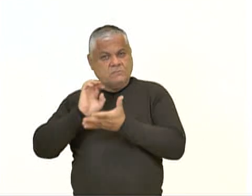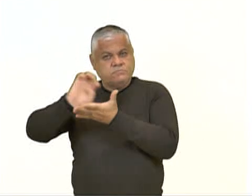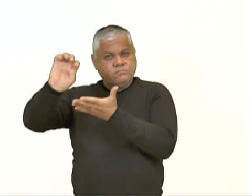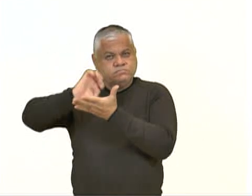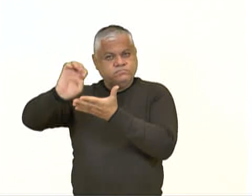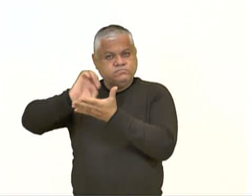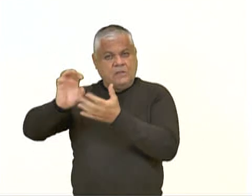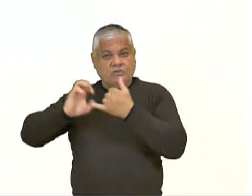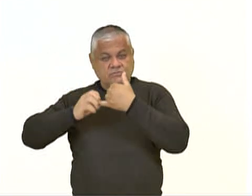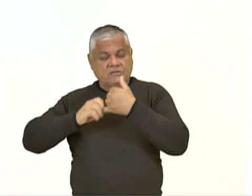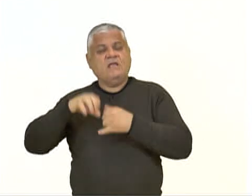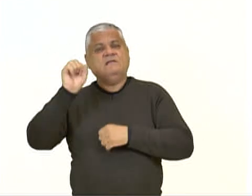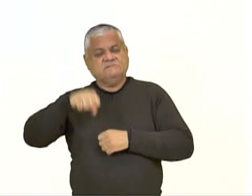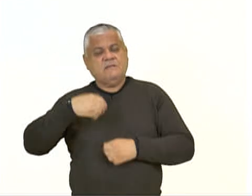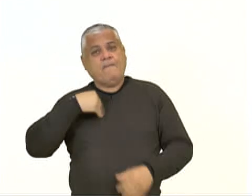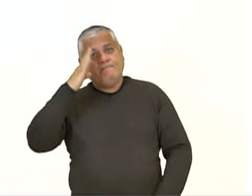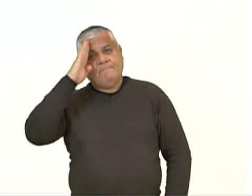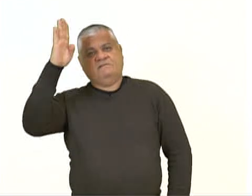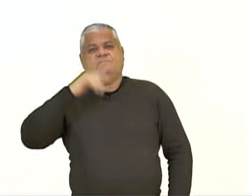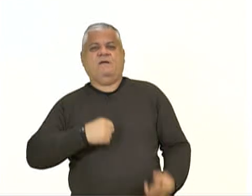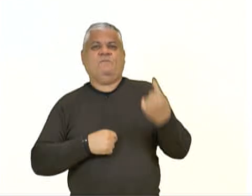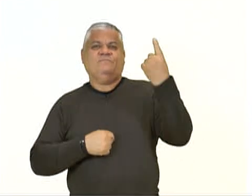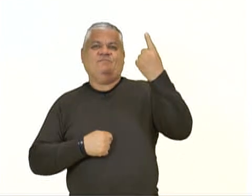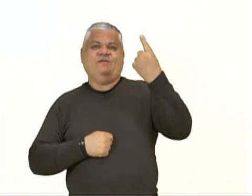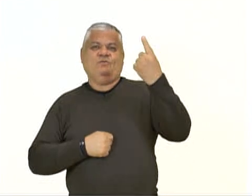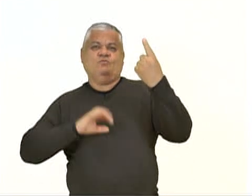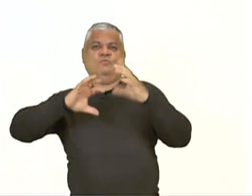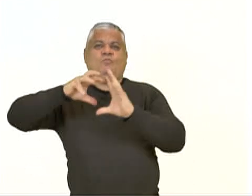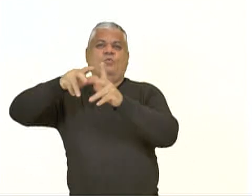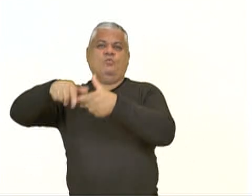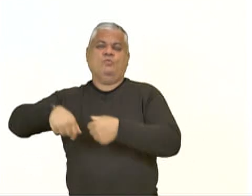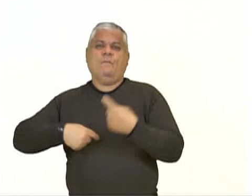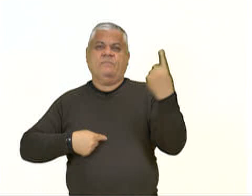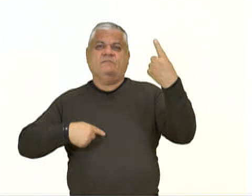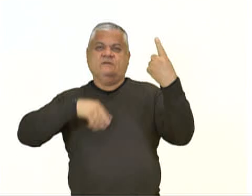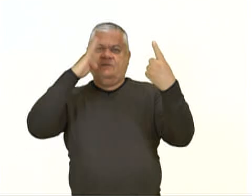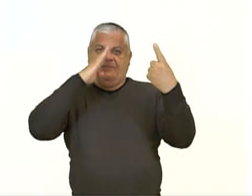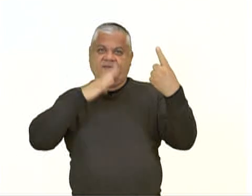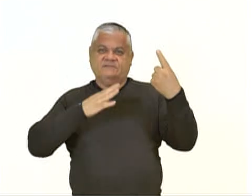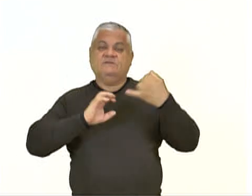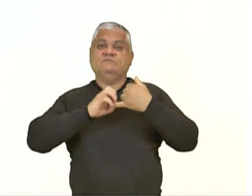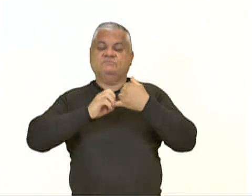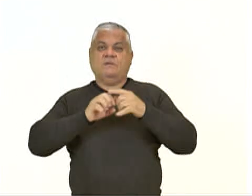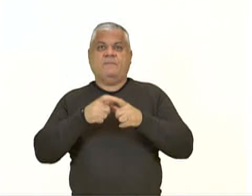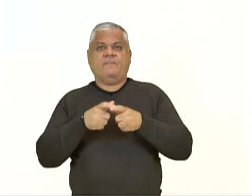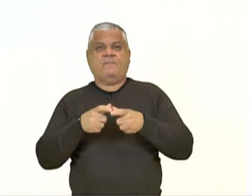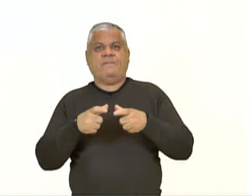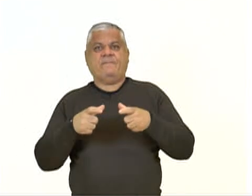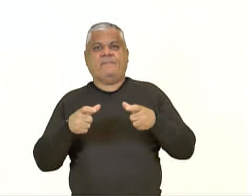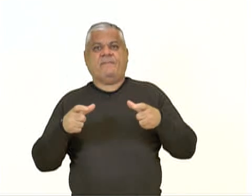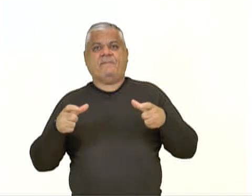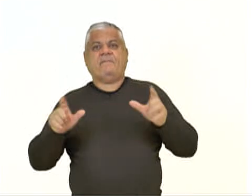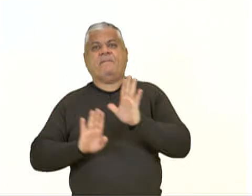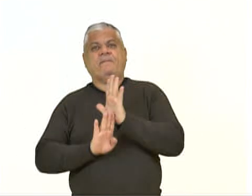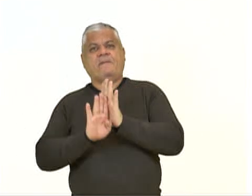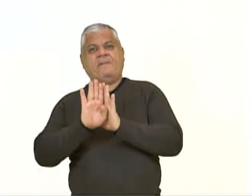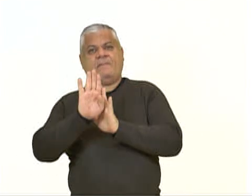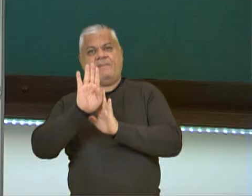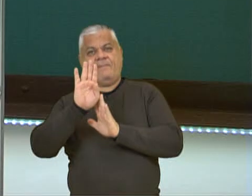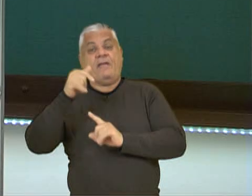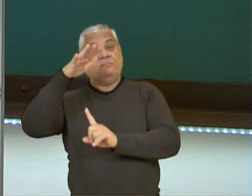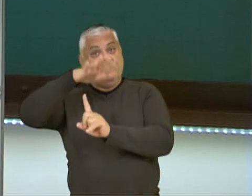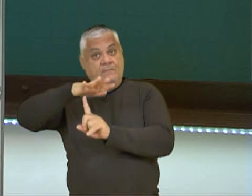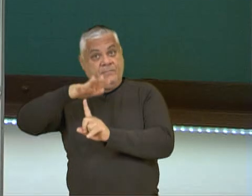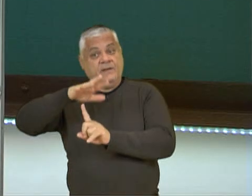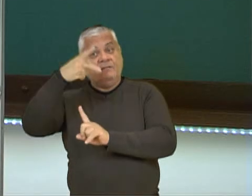é o principal produtor de soja no mundo e a exportação desse grão só vem crescendo cada vez mais. O estado do